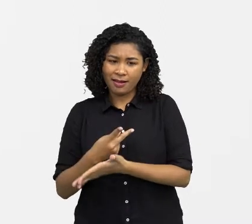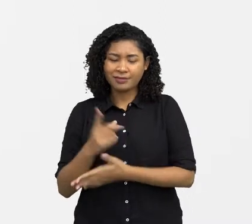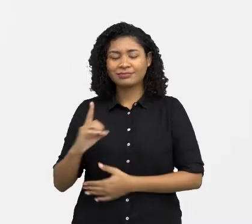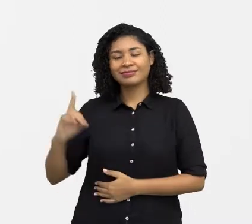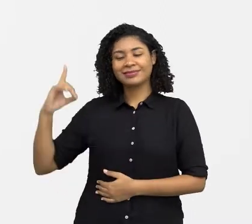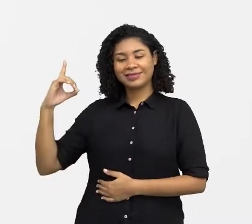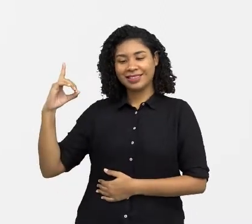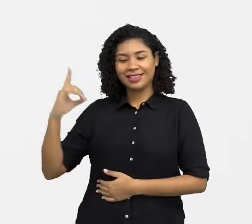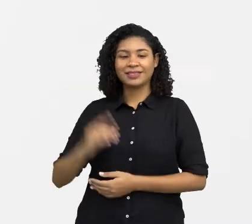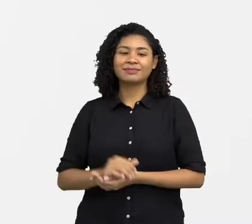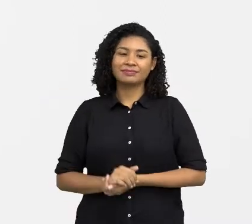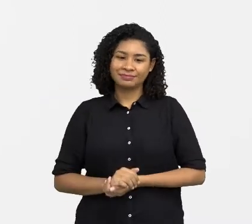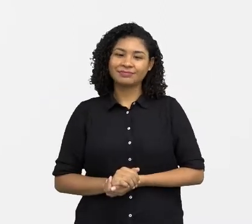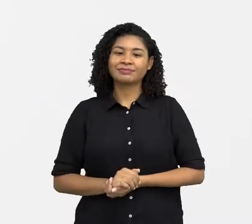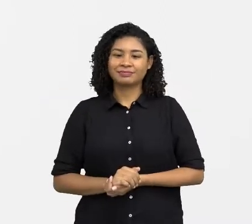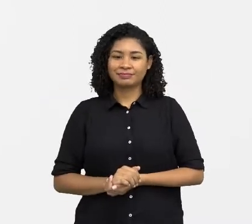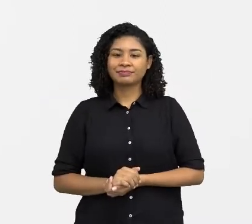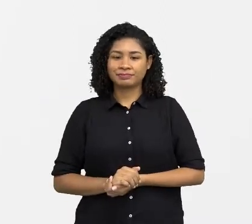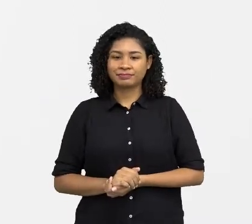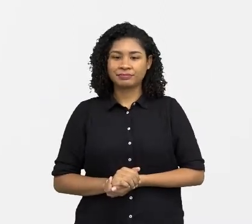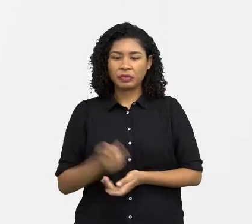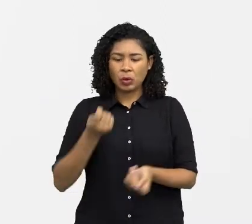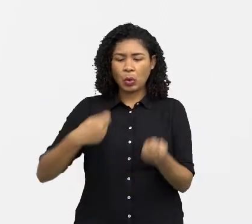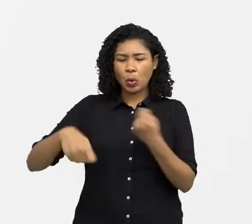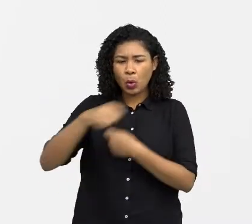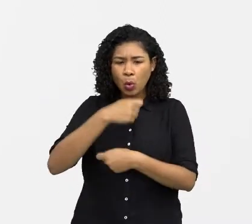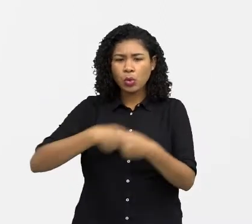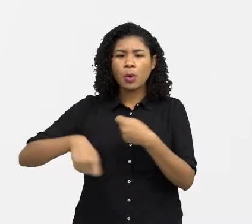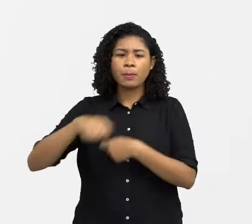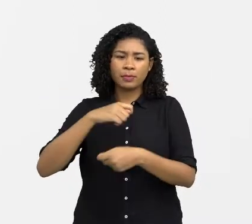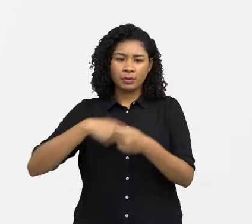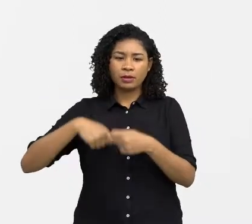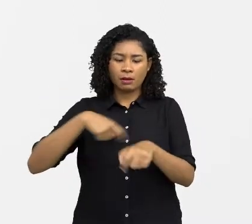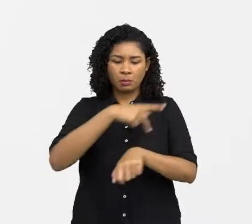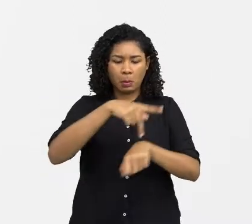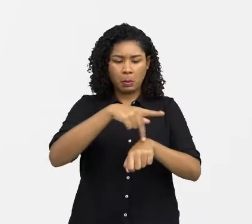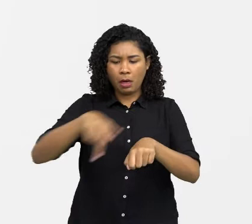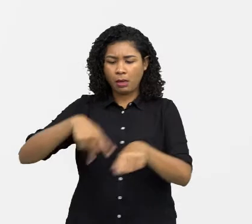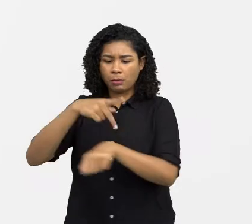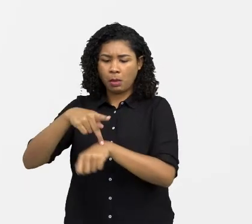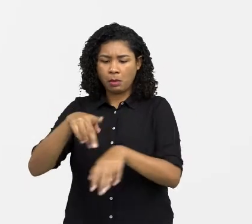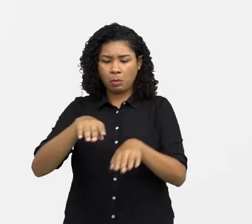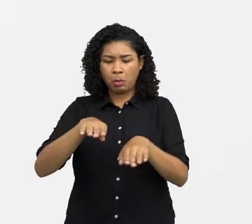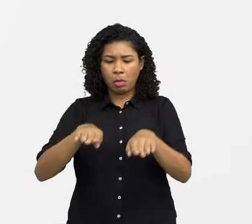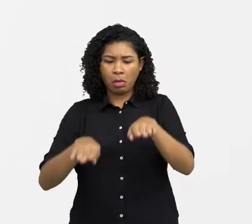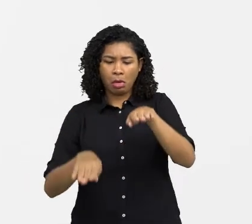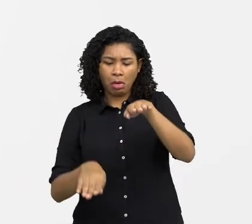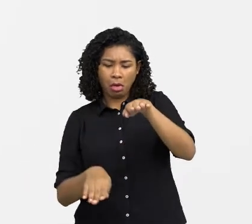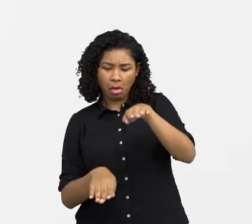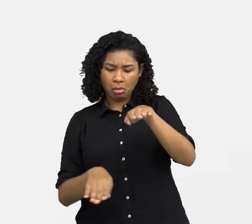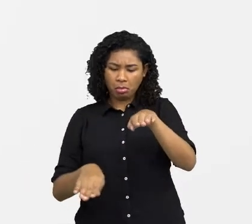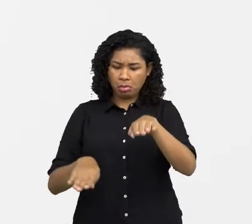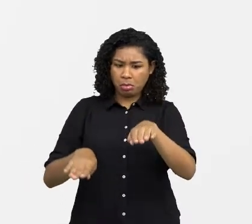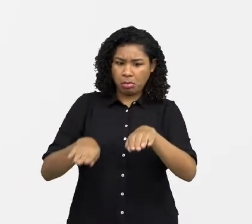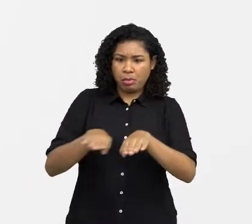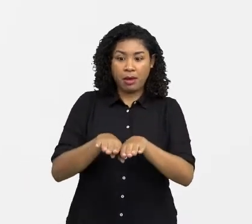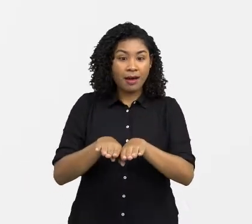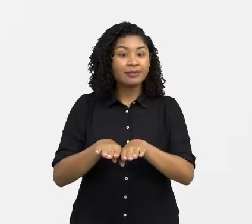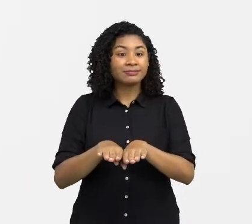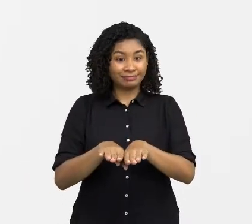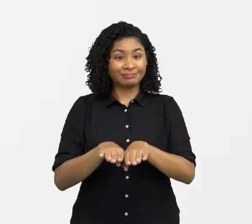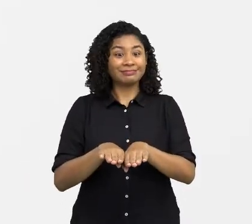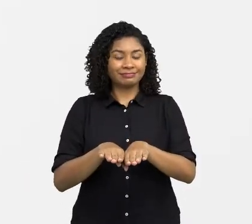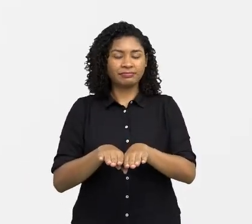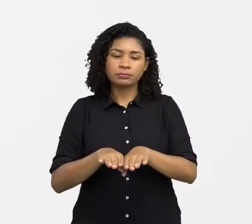Reduziu muito as diferenças econômicas entre os países. Pessoal, as outras alternativas, elas